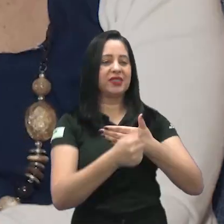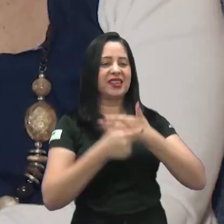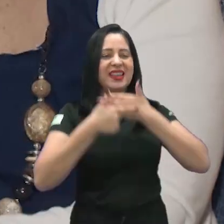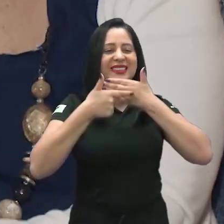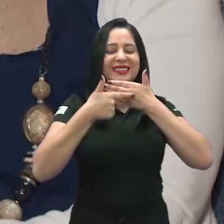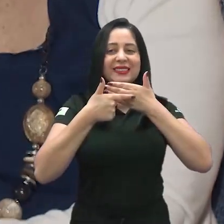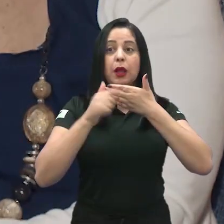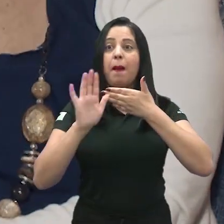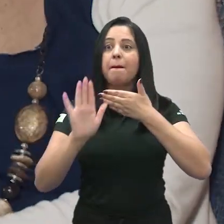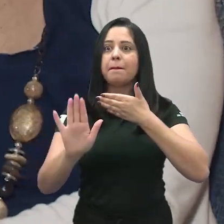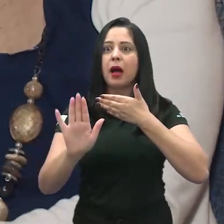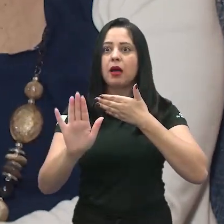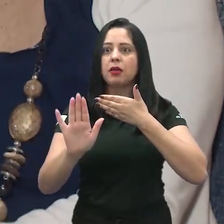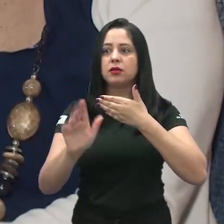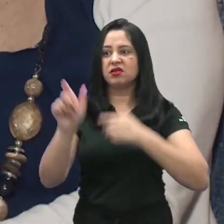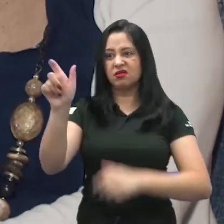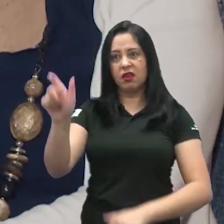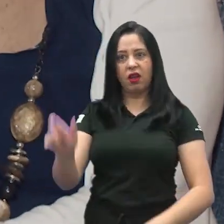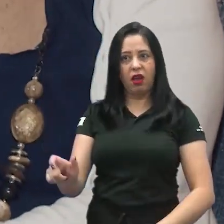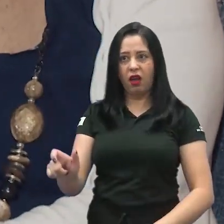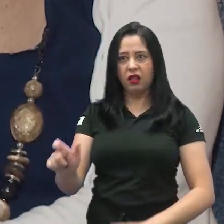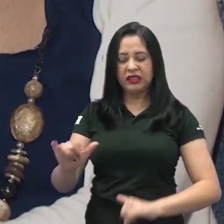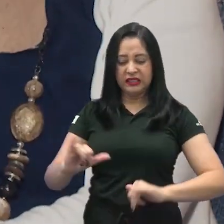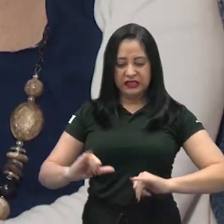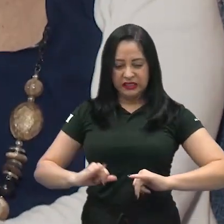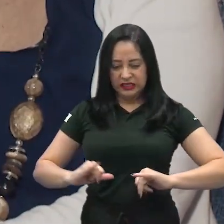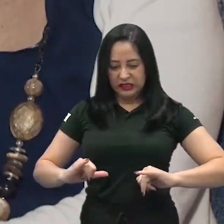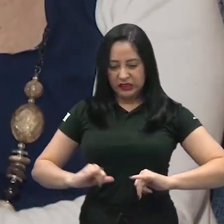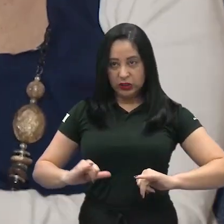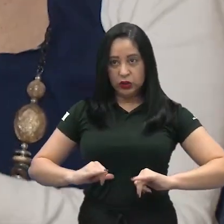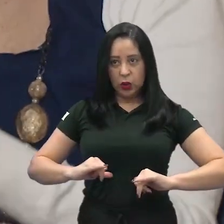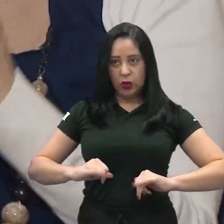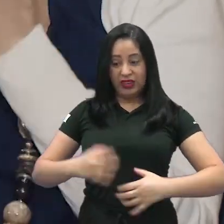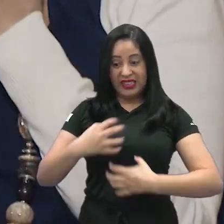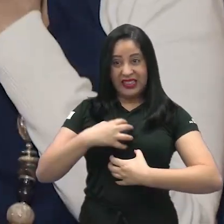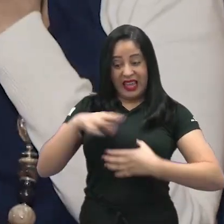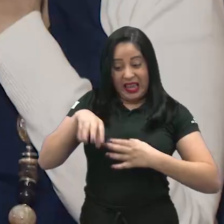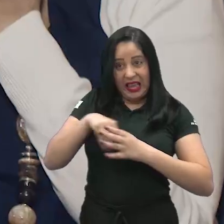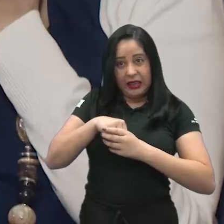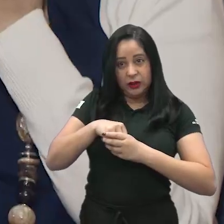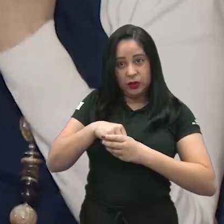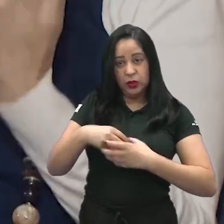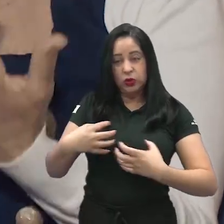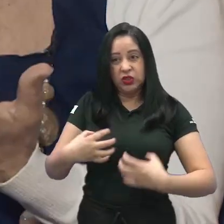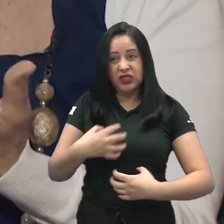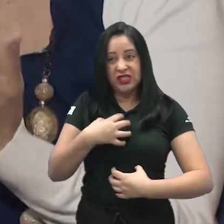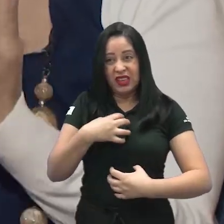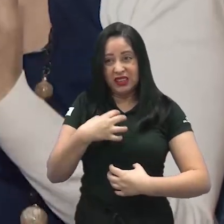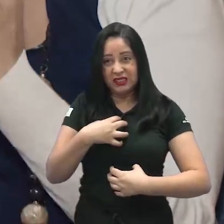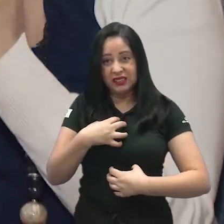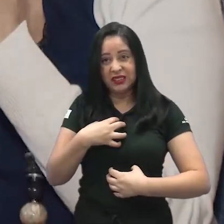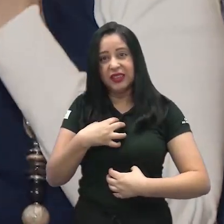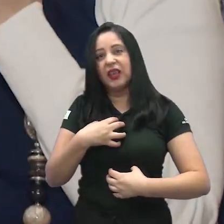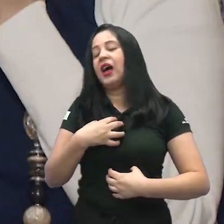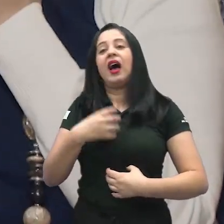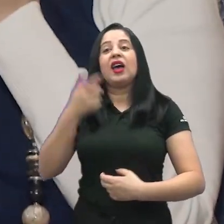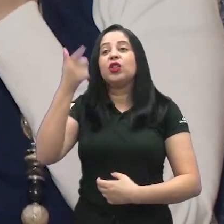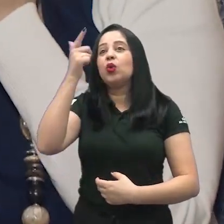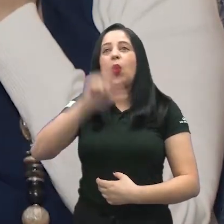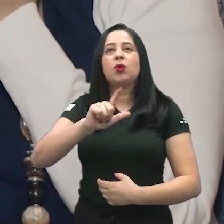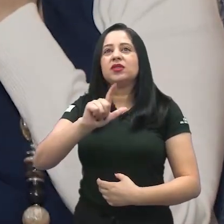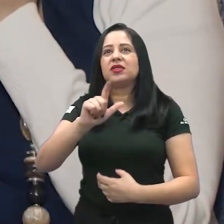dor emocional, a dor da não compreensão, a dor do afastamento dele mesmo, da